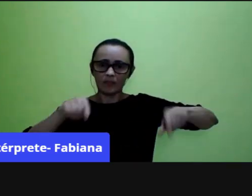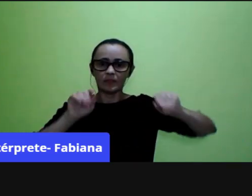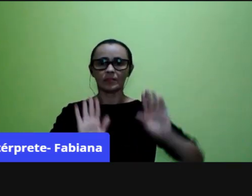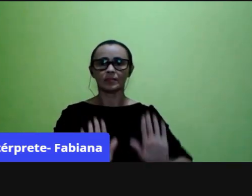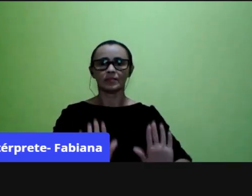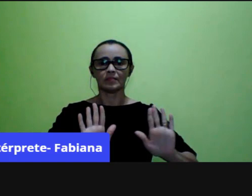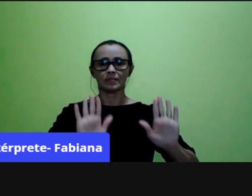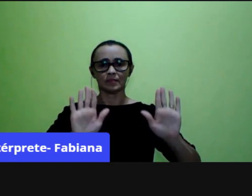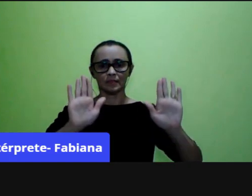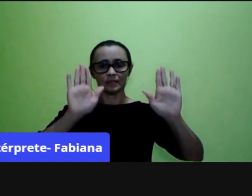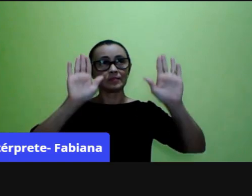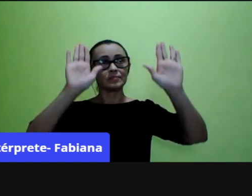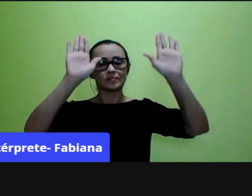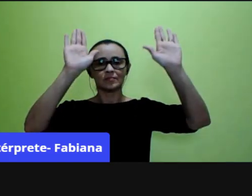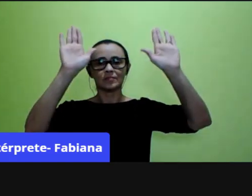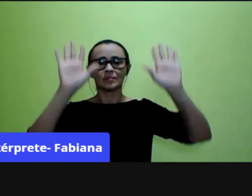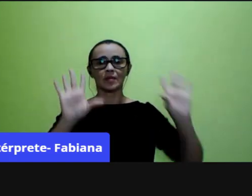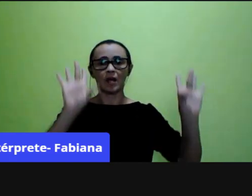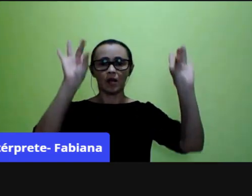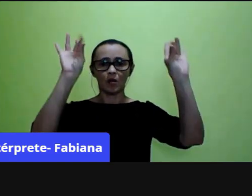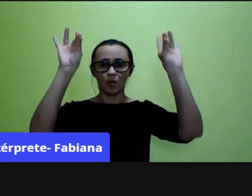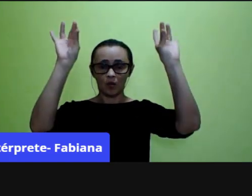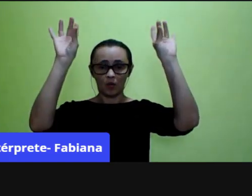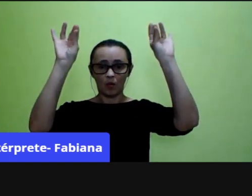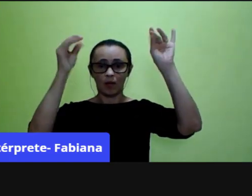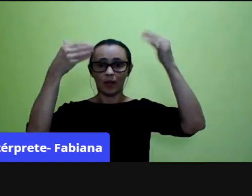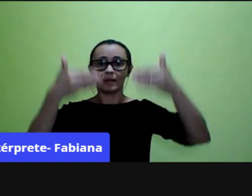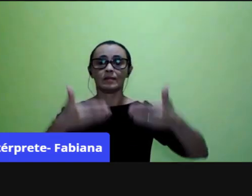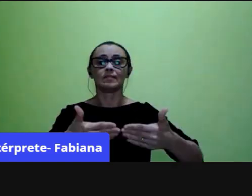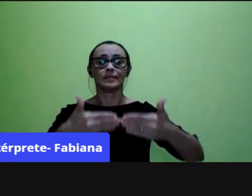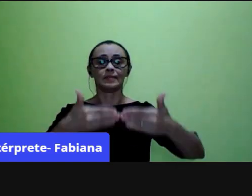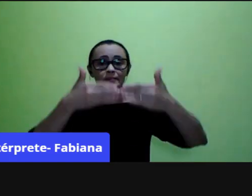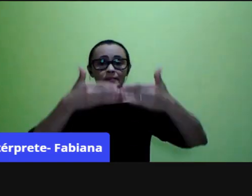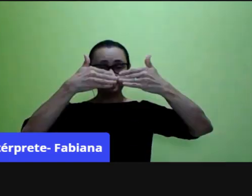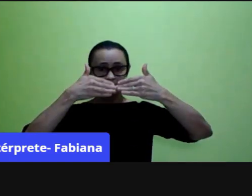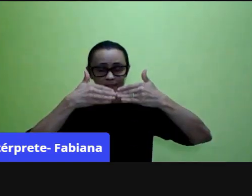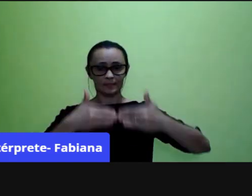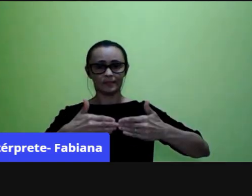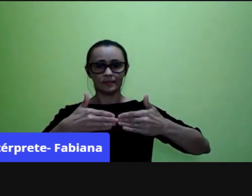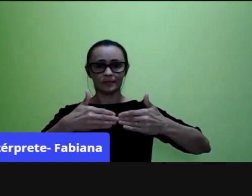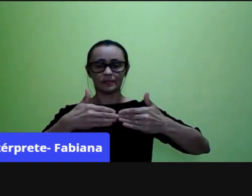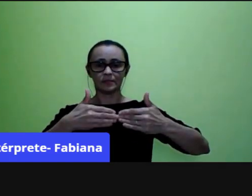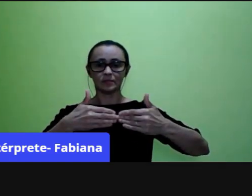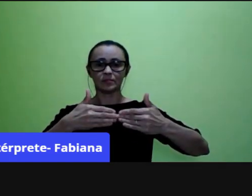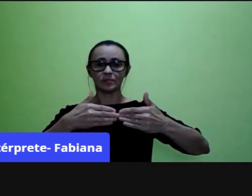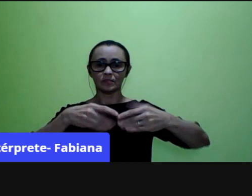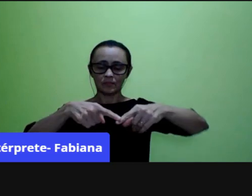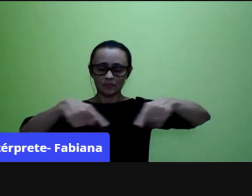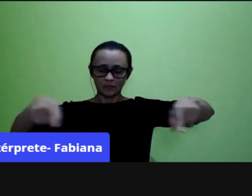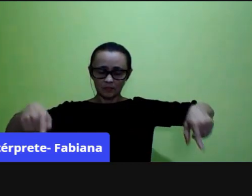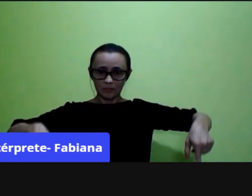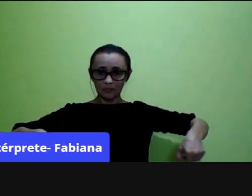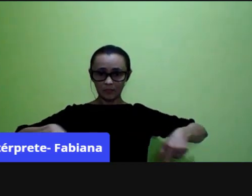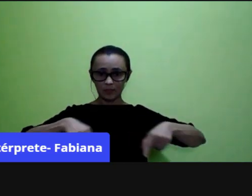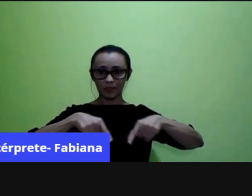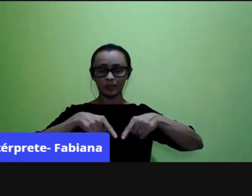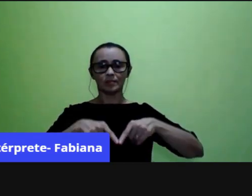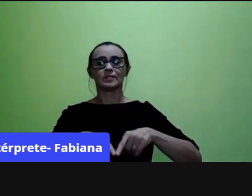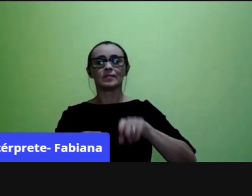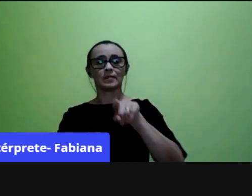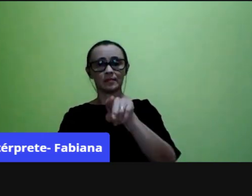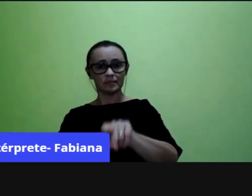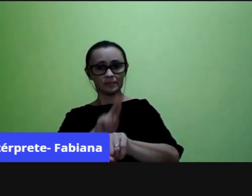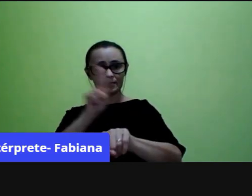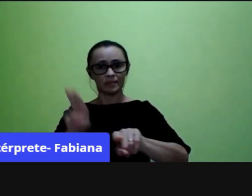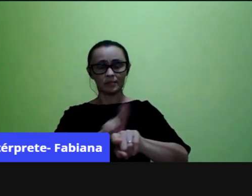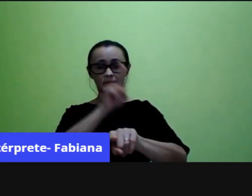tudinho colado na porta do lado de dentro daquele cômodo que você, porventura, pode usar para fazer as